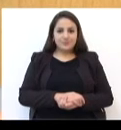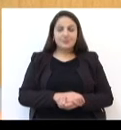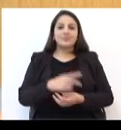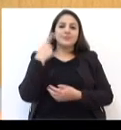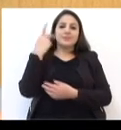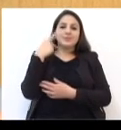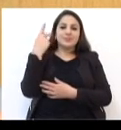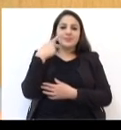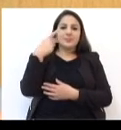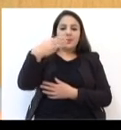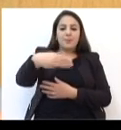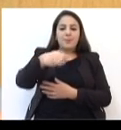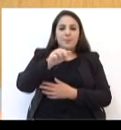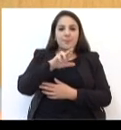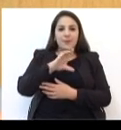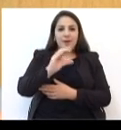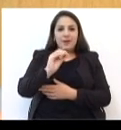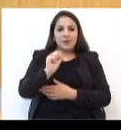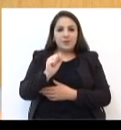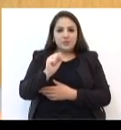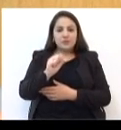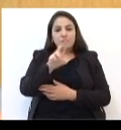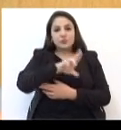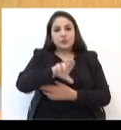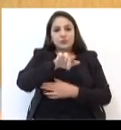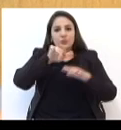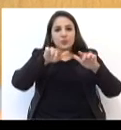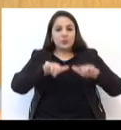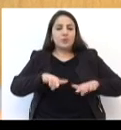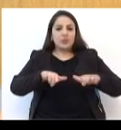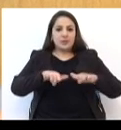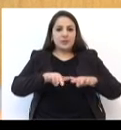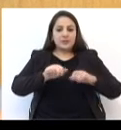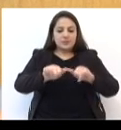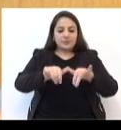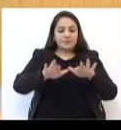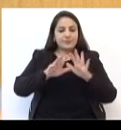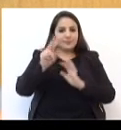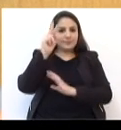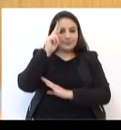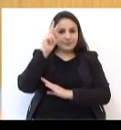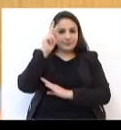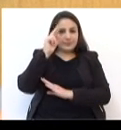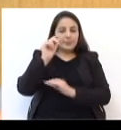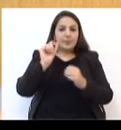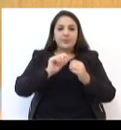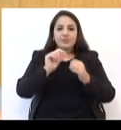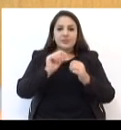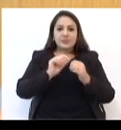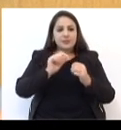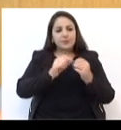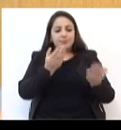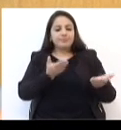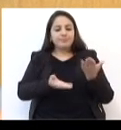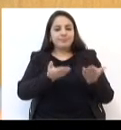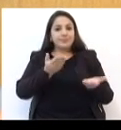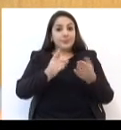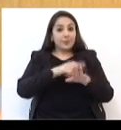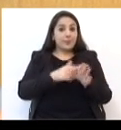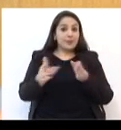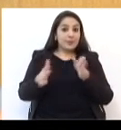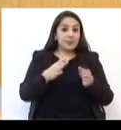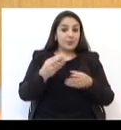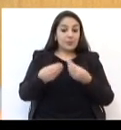O vereador Marcos da Silva utilizou o espaço do Grande Expediente da sessão de segunda-feira para fazer um balanço de